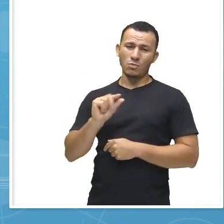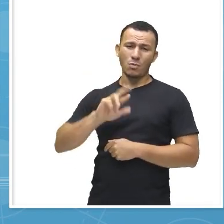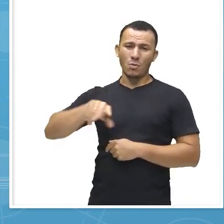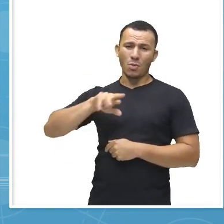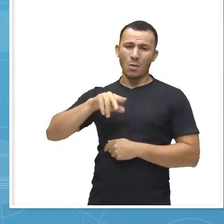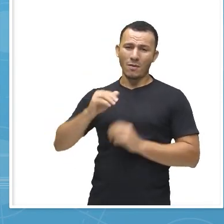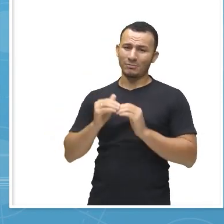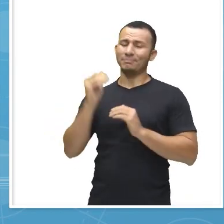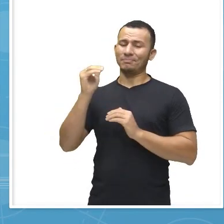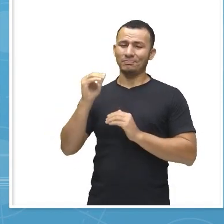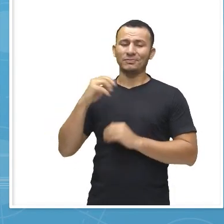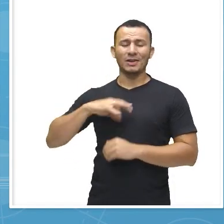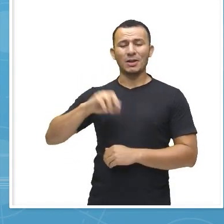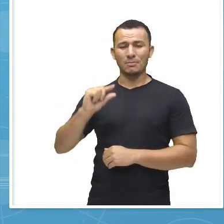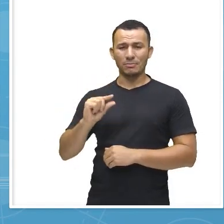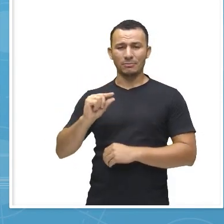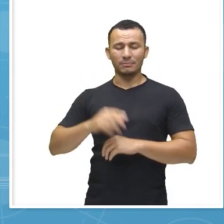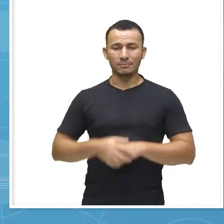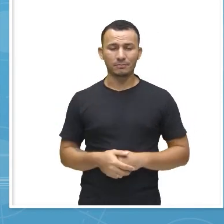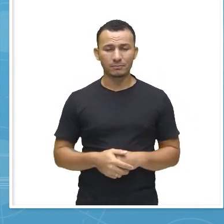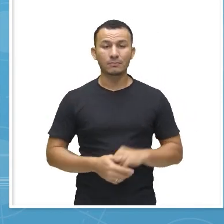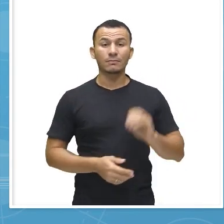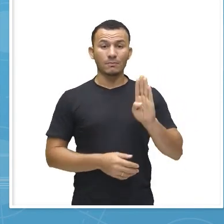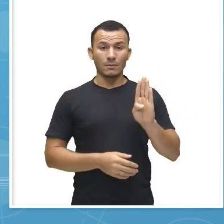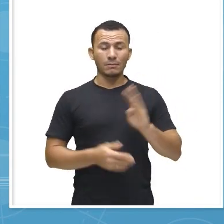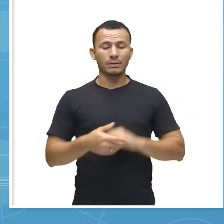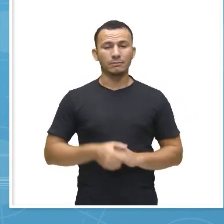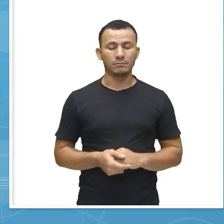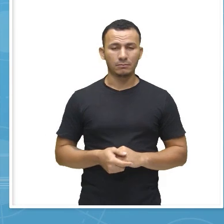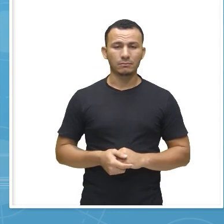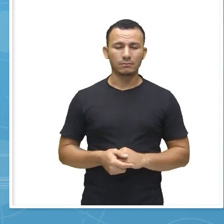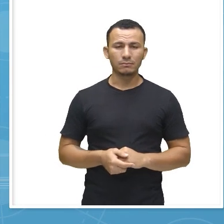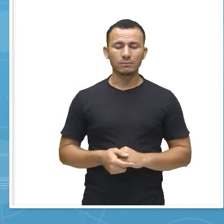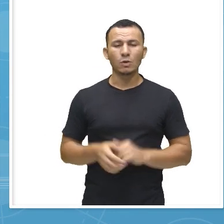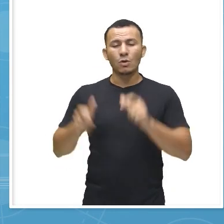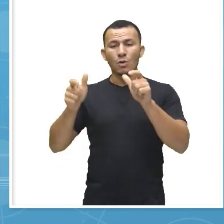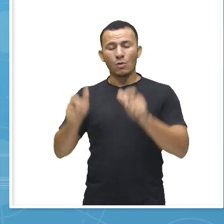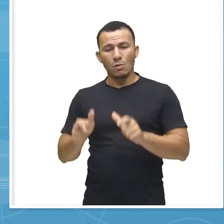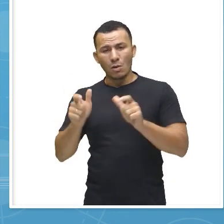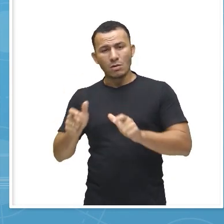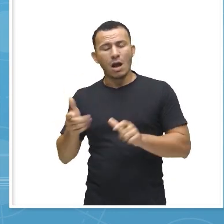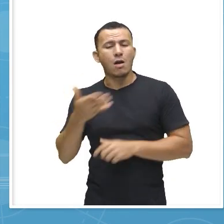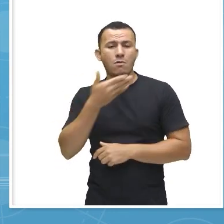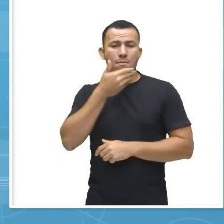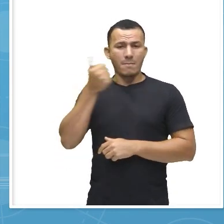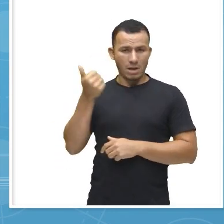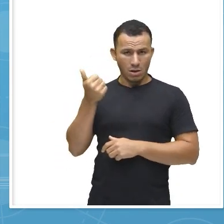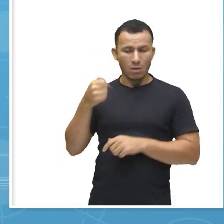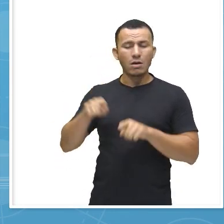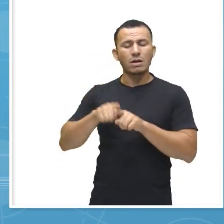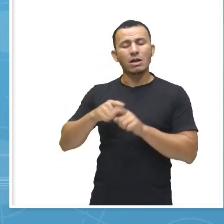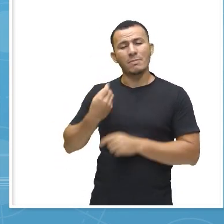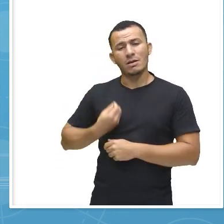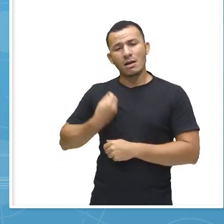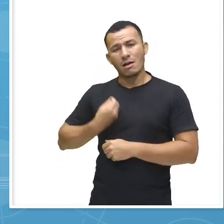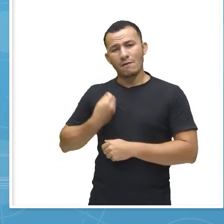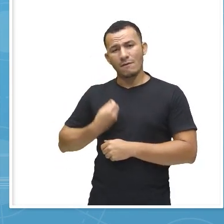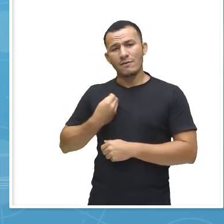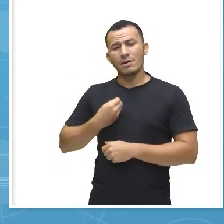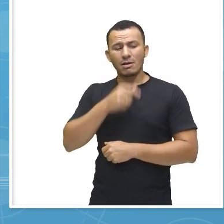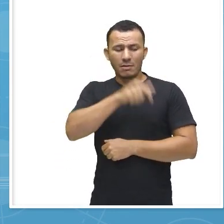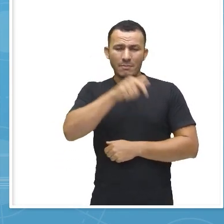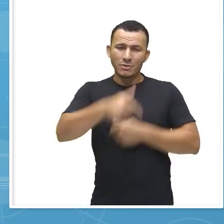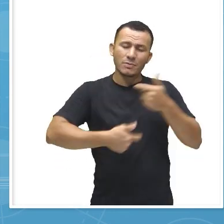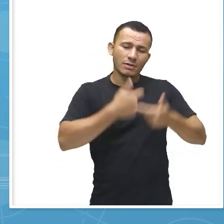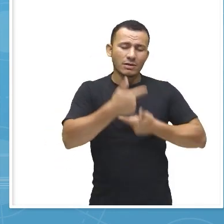né? Então, alternativa B, melhoria de condições de habitação e sobrevivência para o